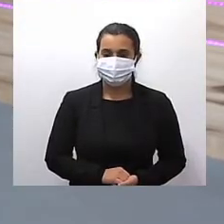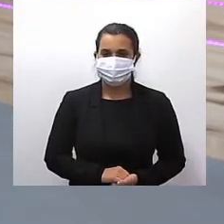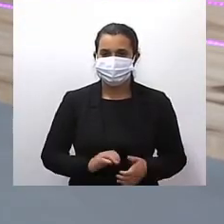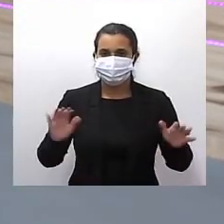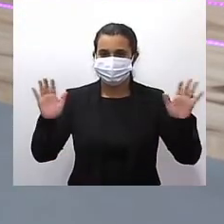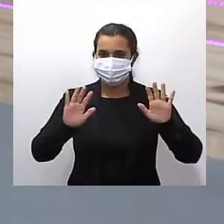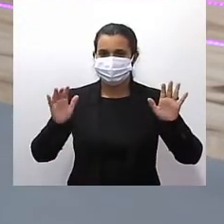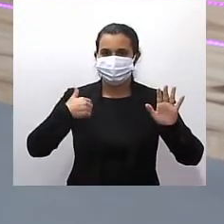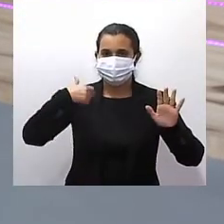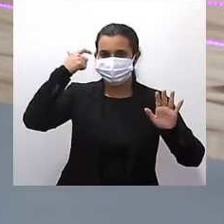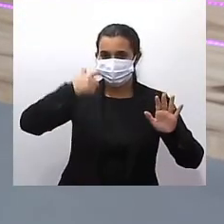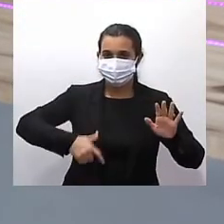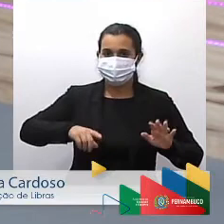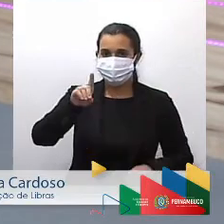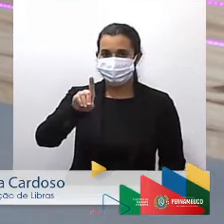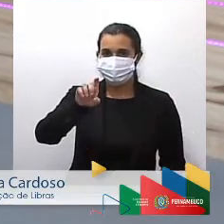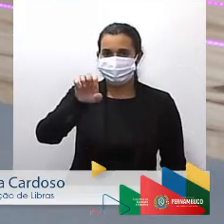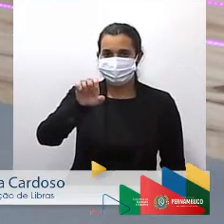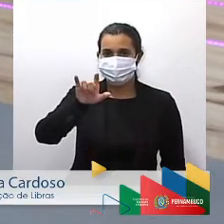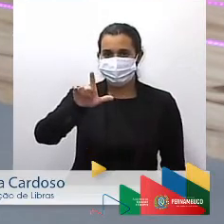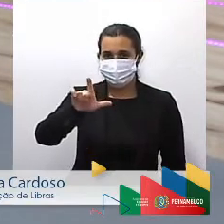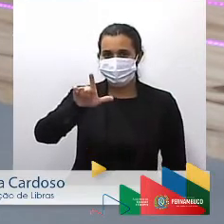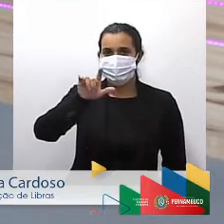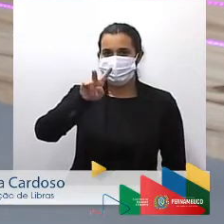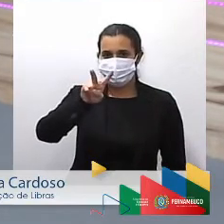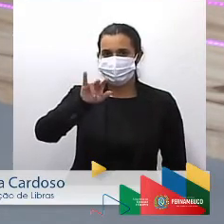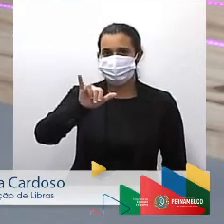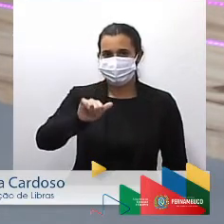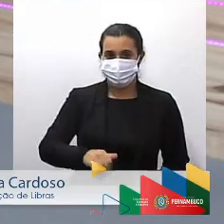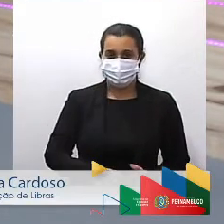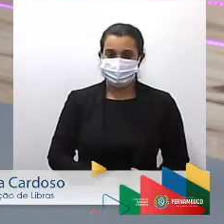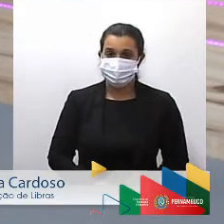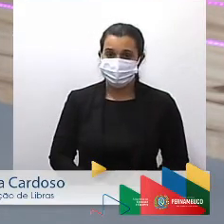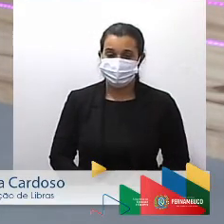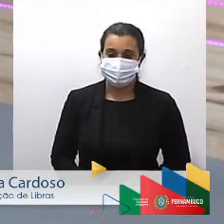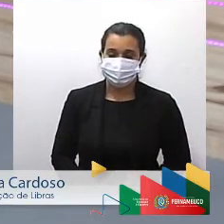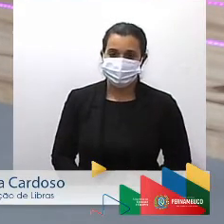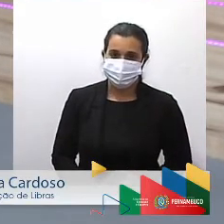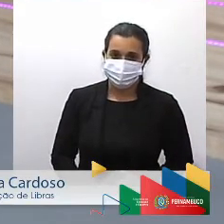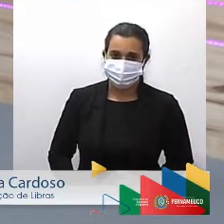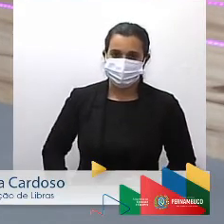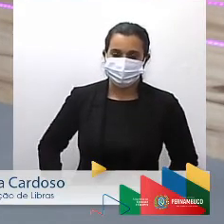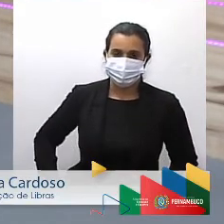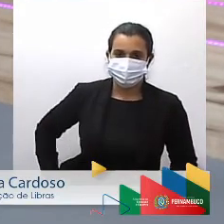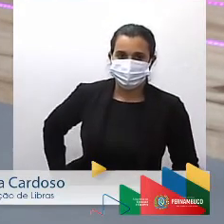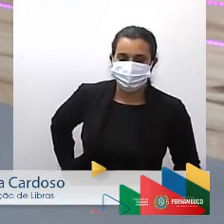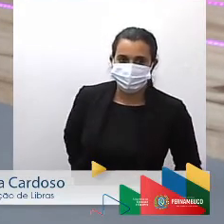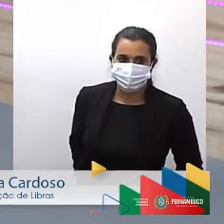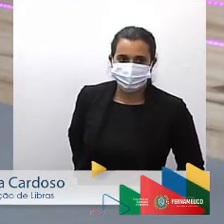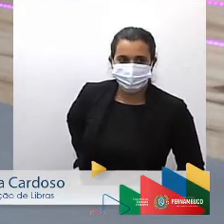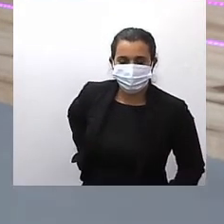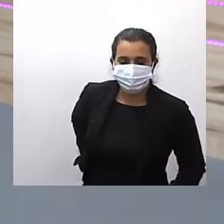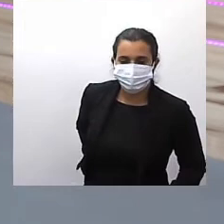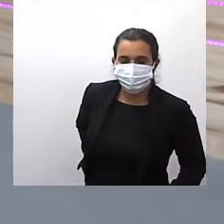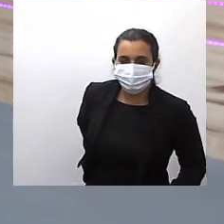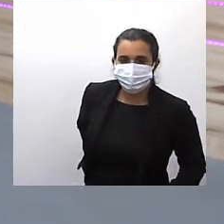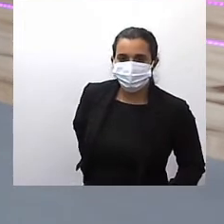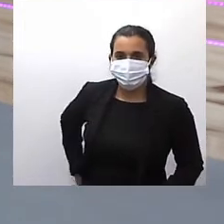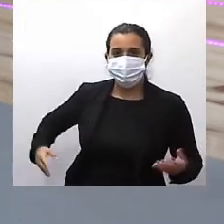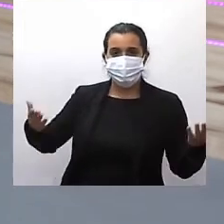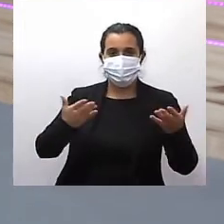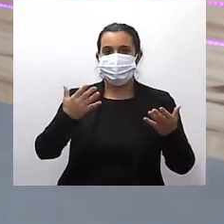eu sou Teacher Delvia Fox e você do 7º ano vai aprender comigo inglês. Mas antes